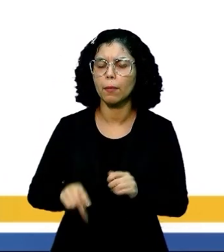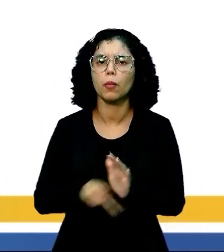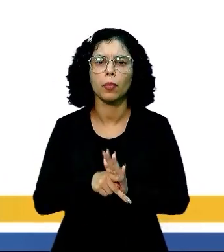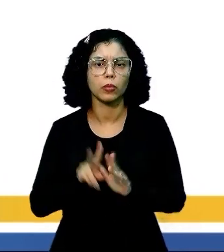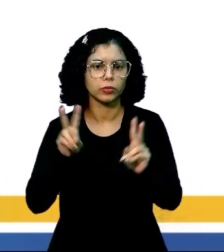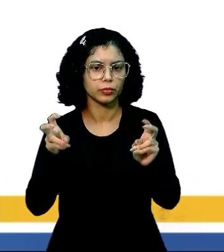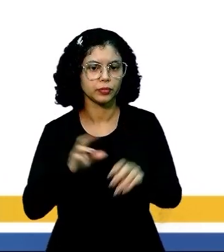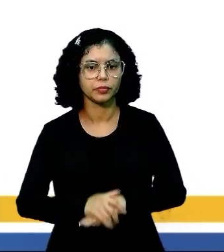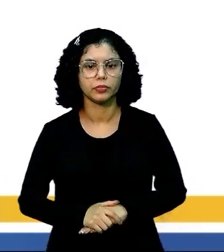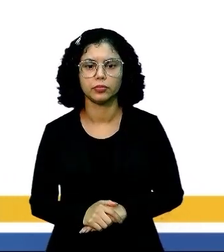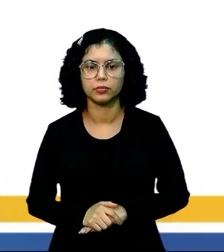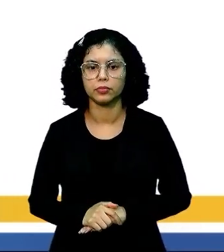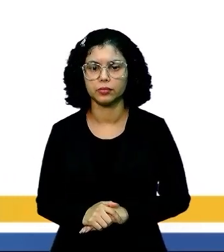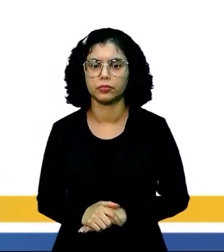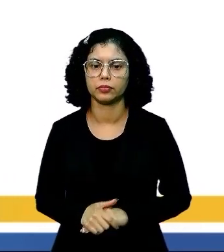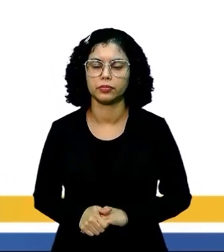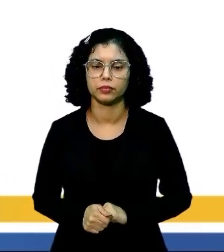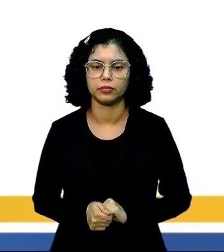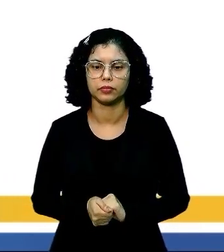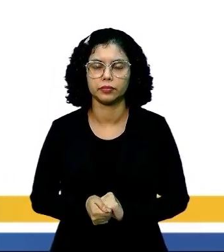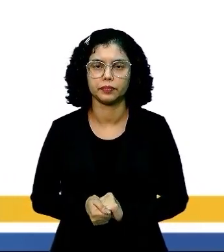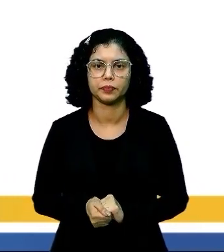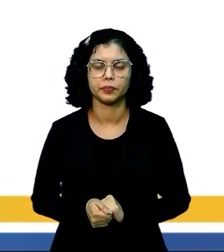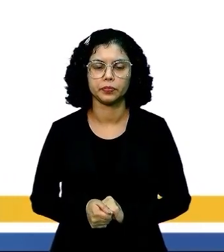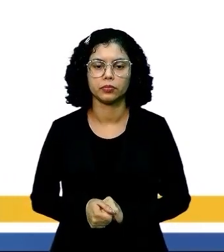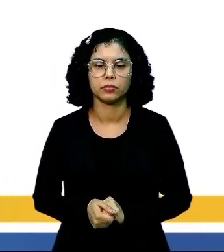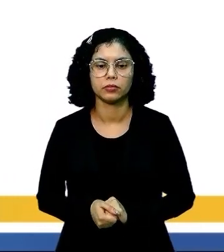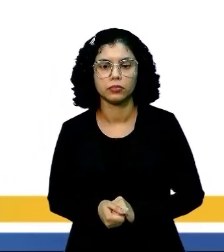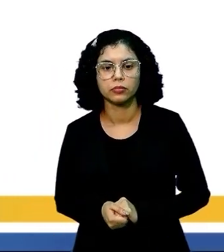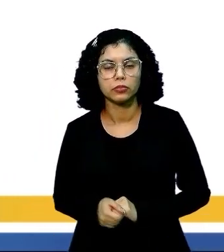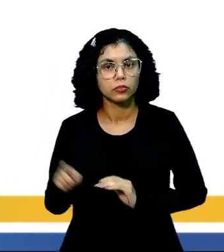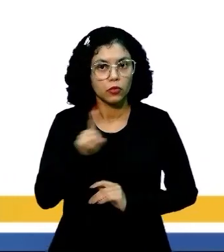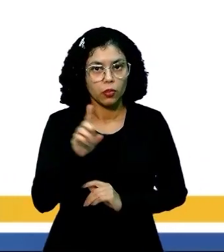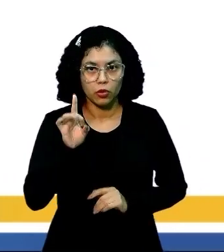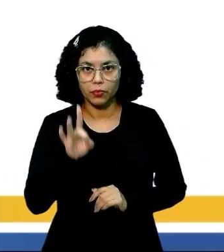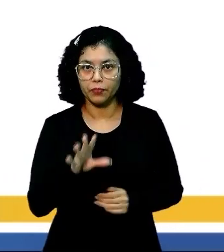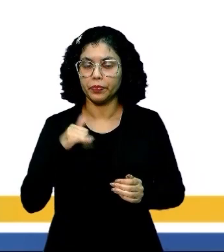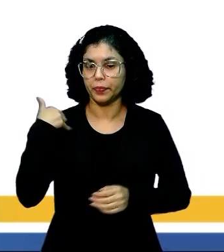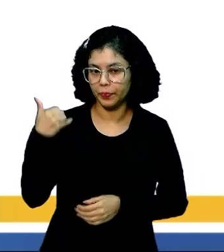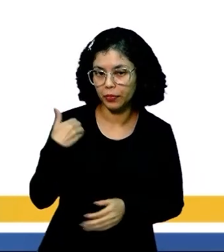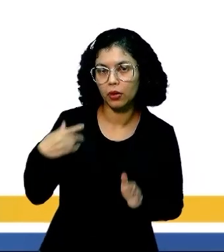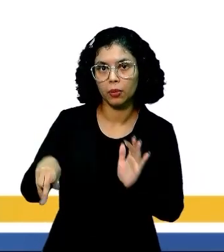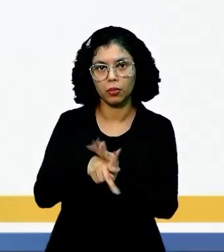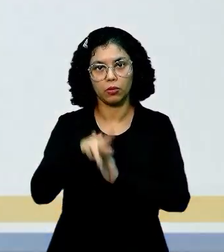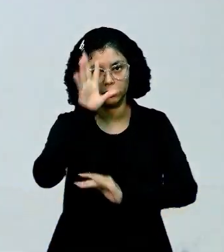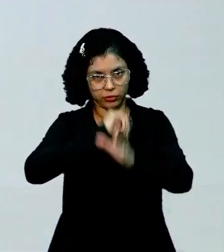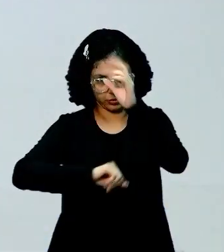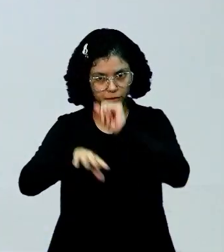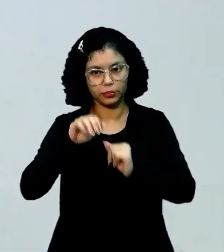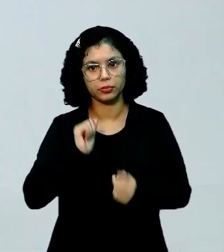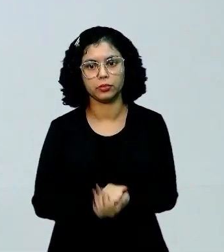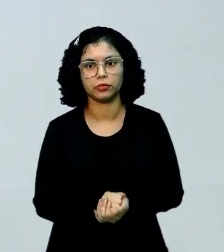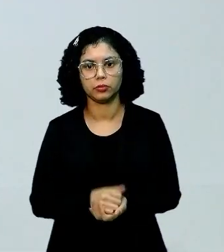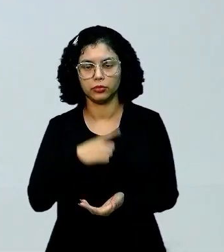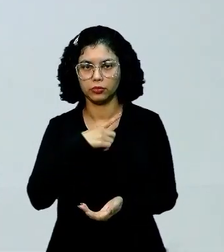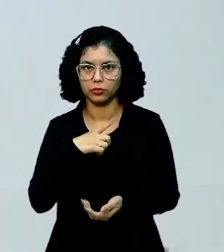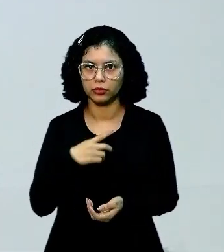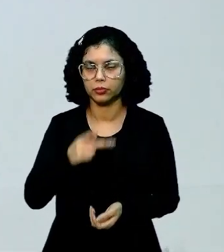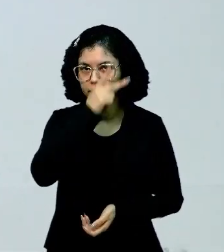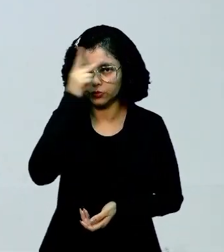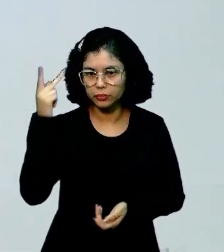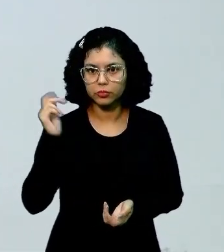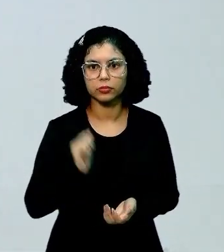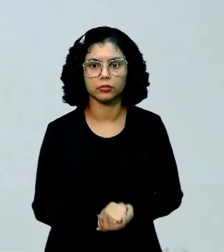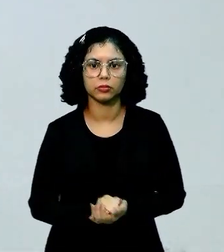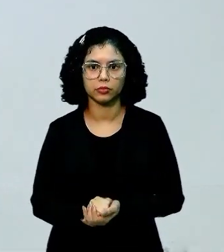assunto. Então isso é muito válido na prova do Enem, né? Não é só a idade que define o conhecimento, galera. Tem pessoas que pensam: